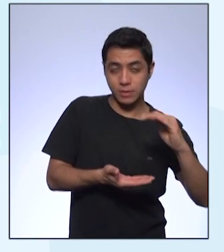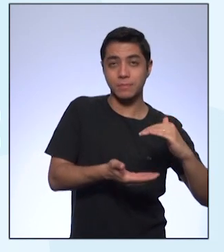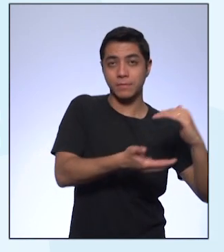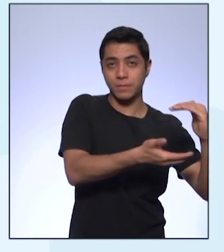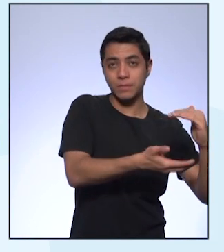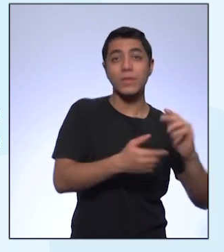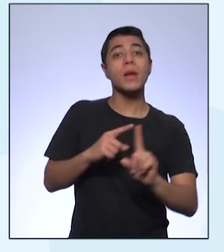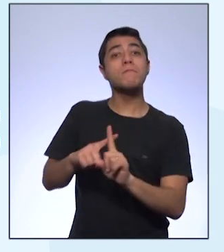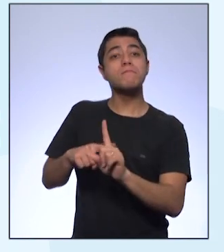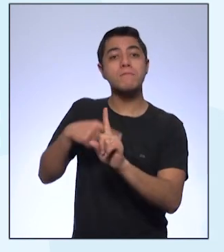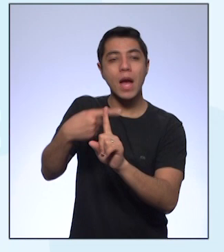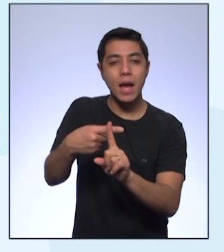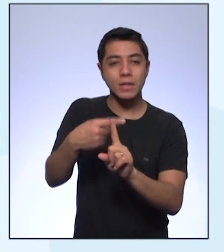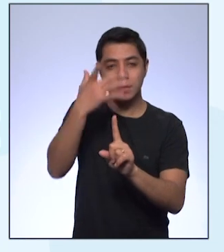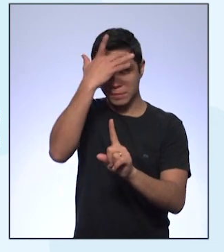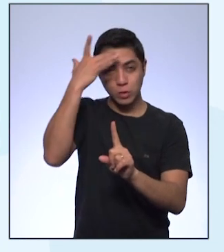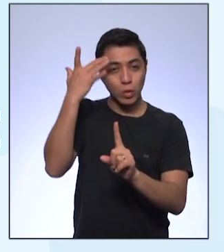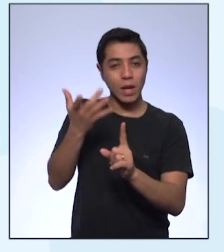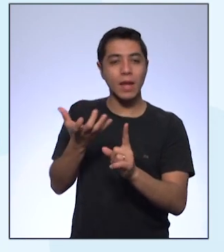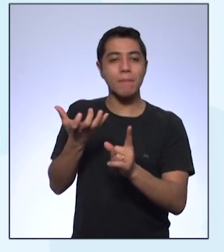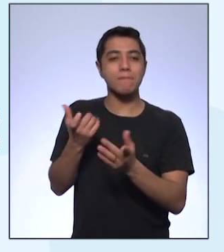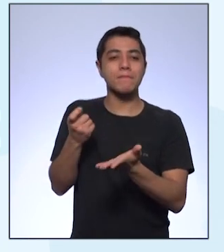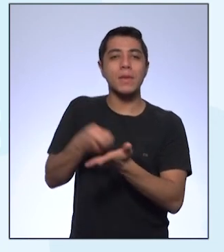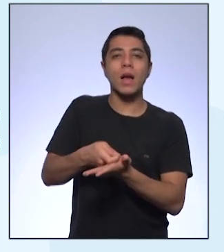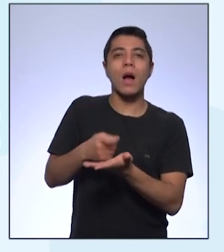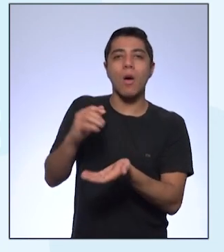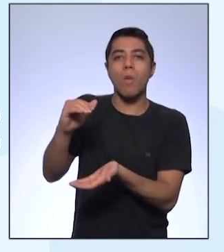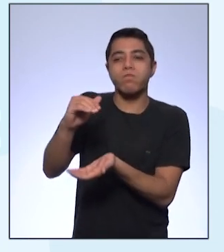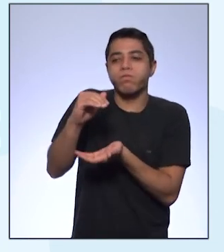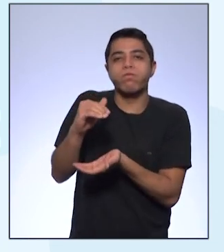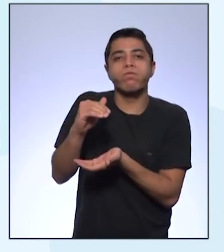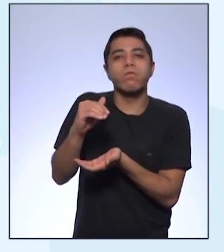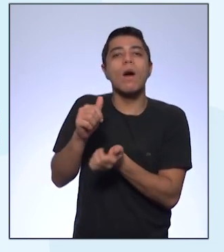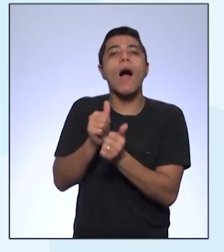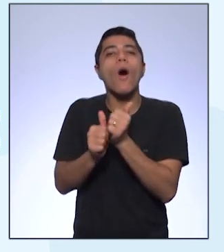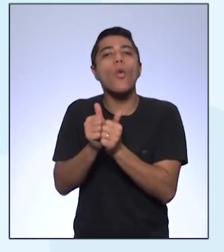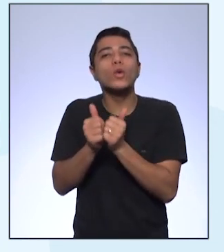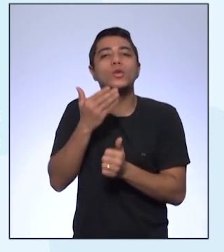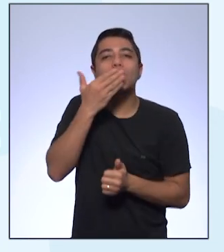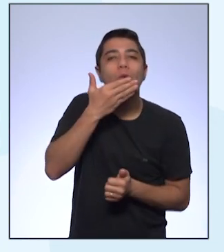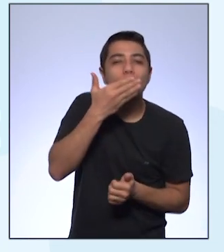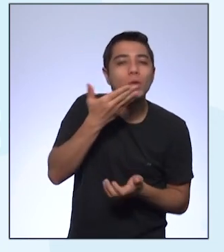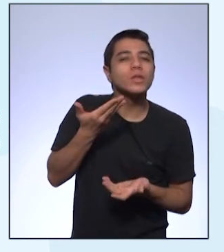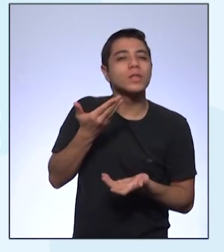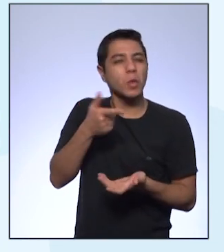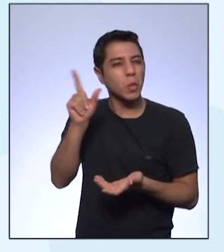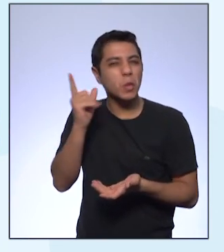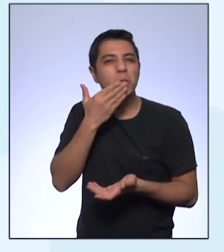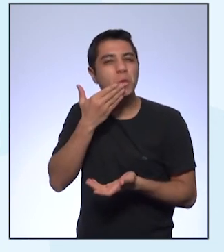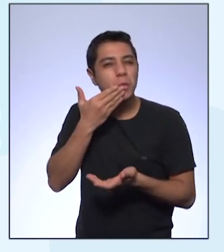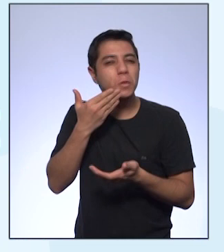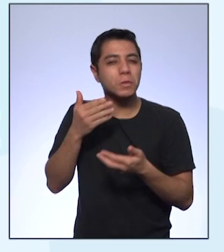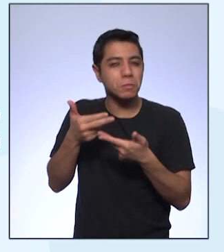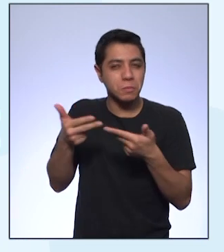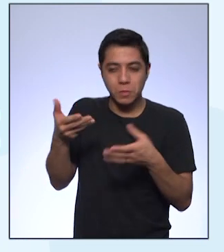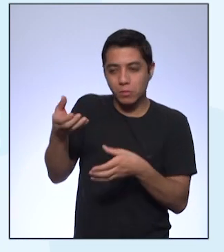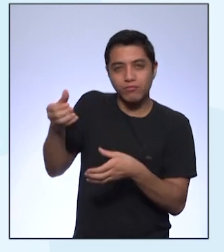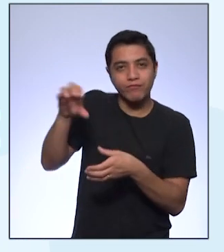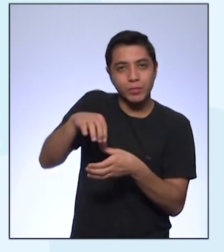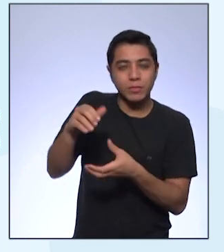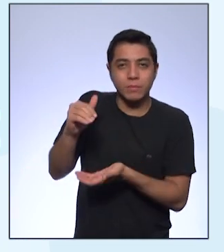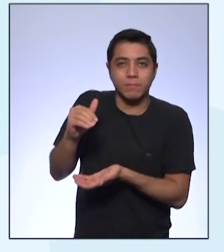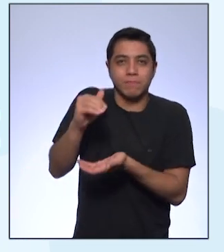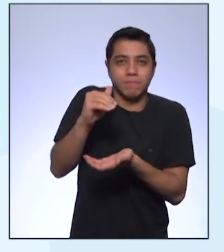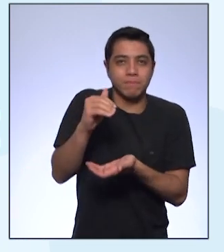arroz doce. Olha lá a situação, olha o que foi colocado. O problema foi convertido numa tabela, isso é bastante comum e peculiar